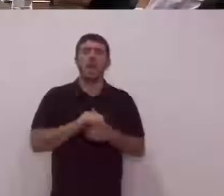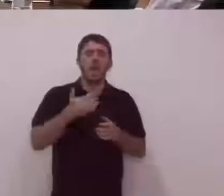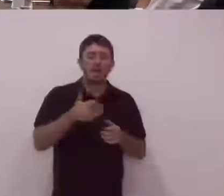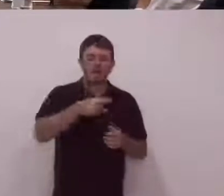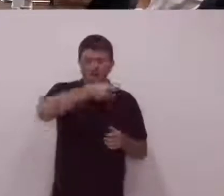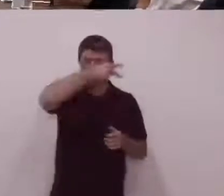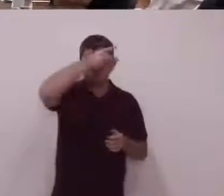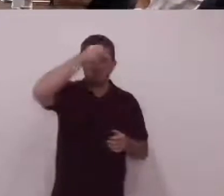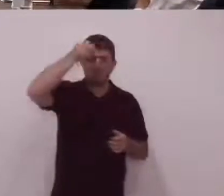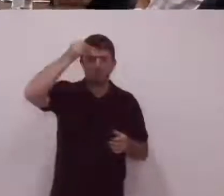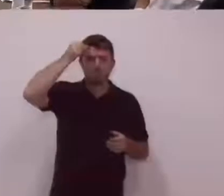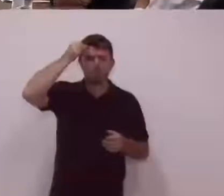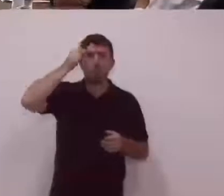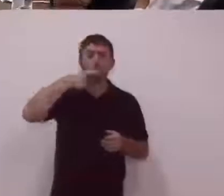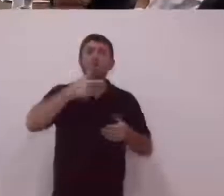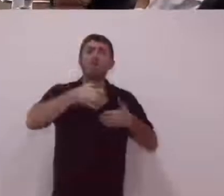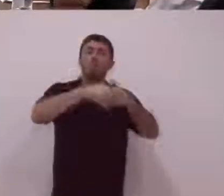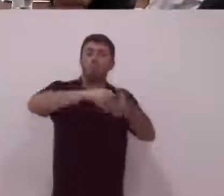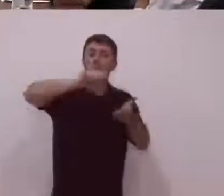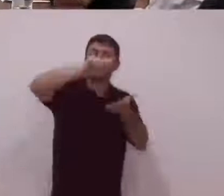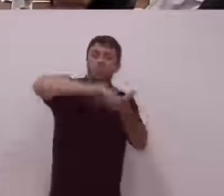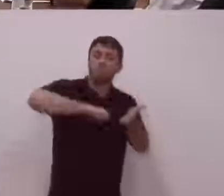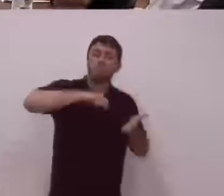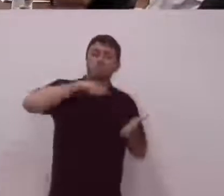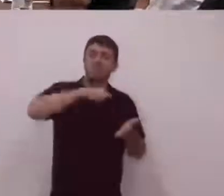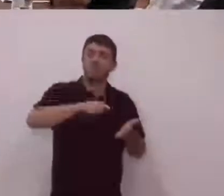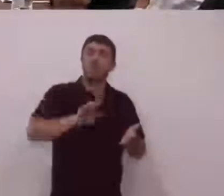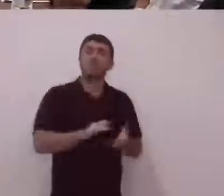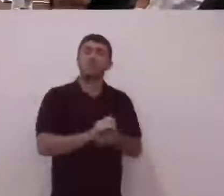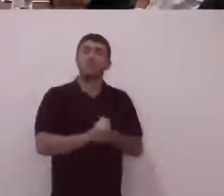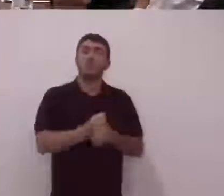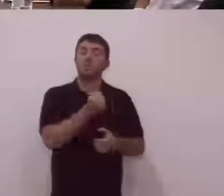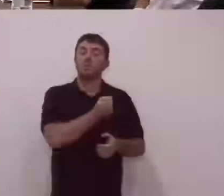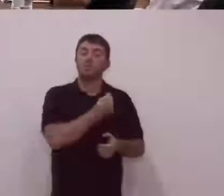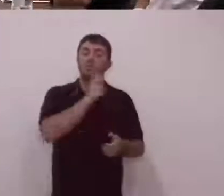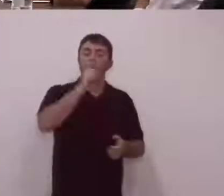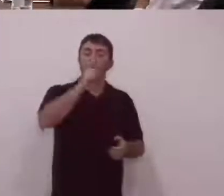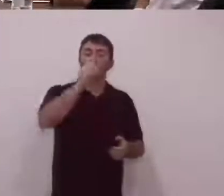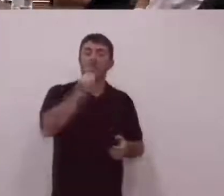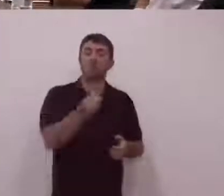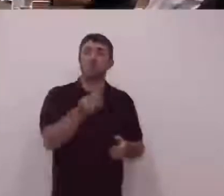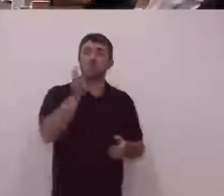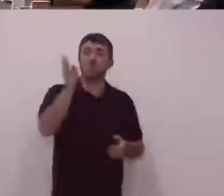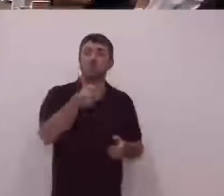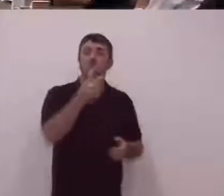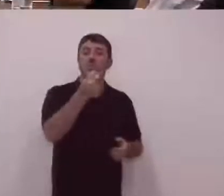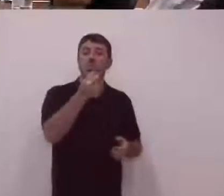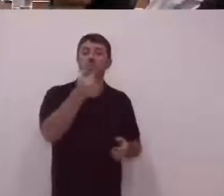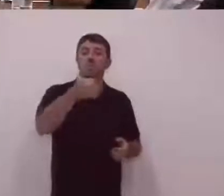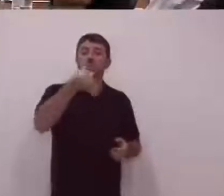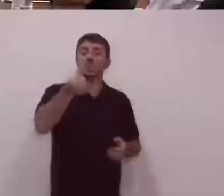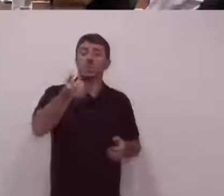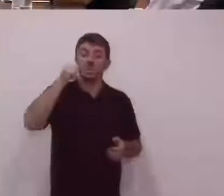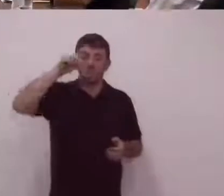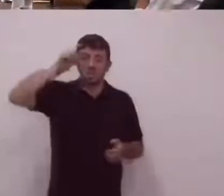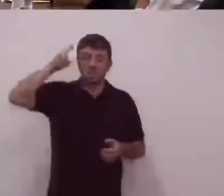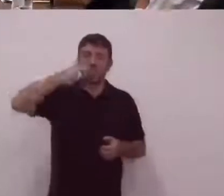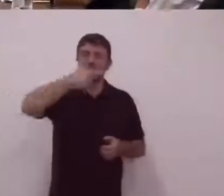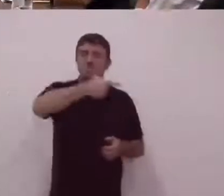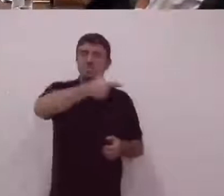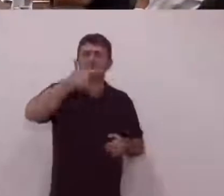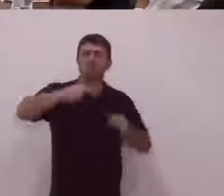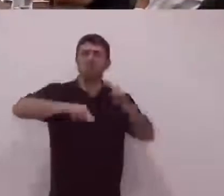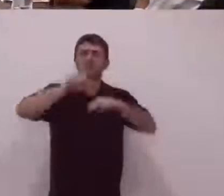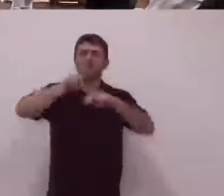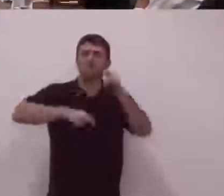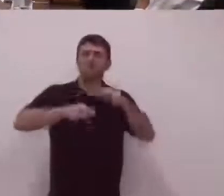firmando com o proprietário o contrato nº 159,16, no dia 22 de julho de 2016. No dia 11 de janeiro de